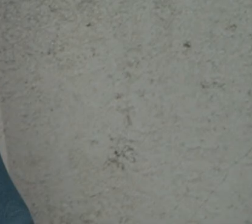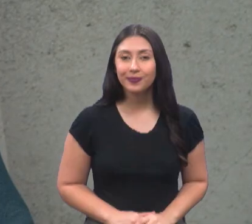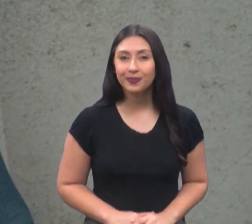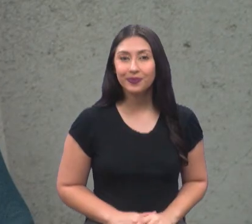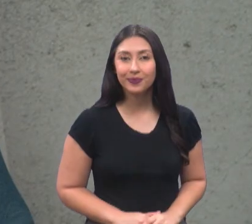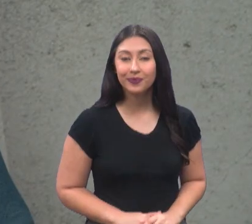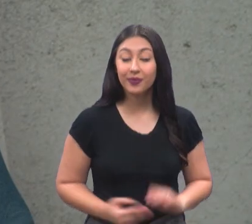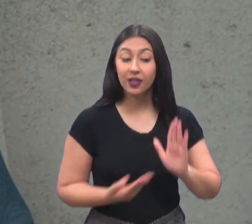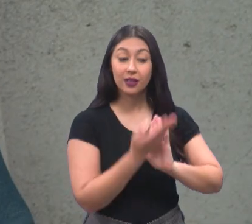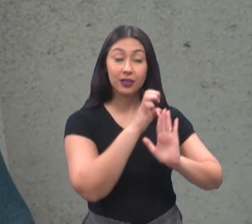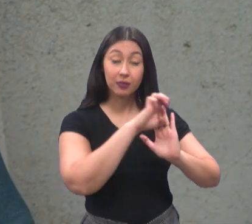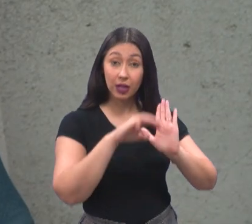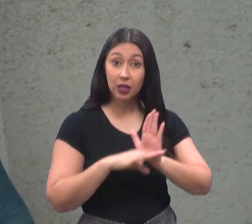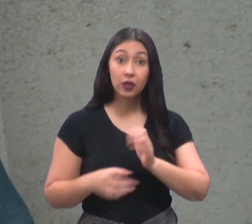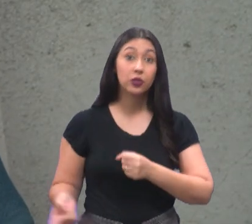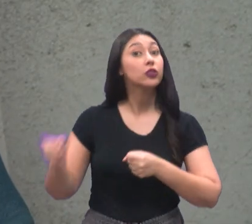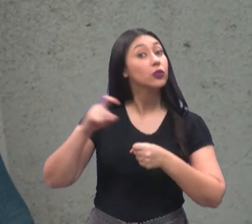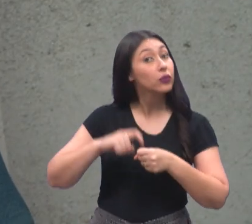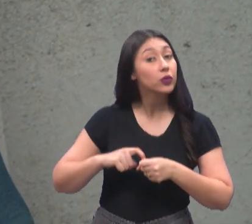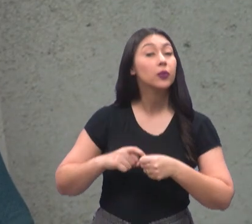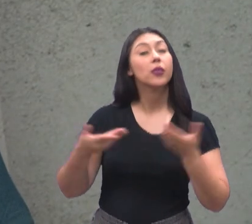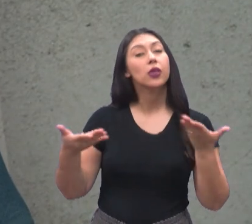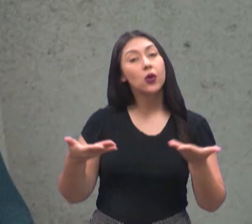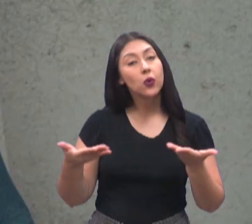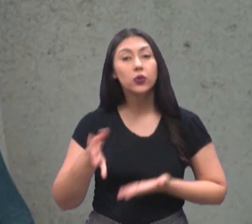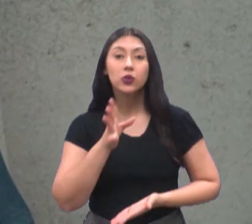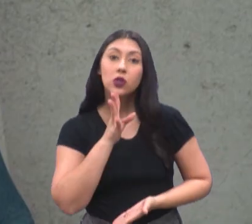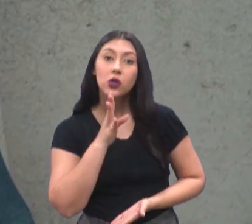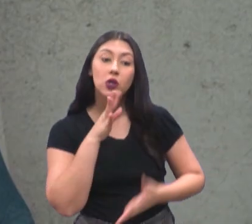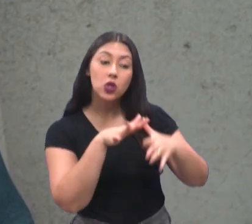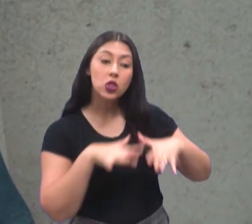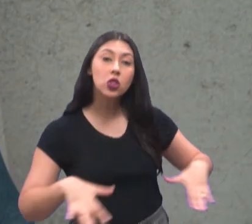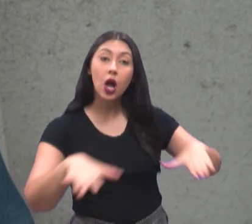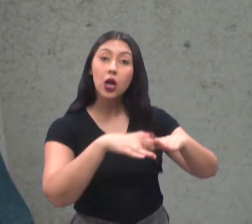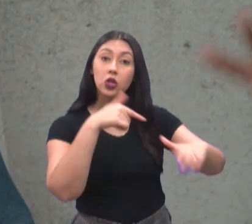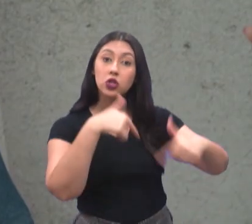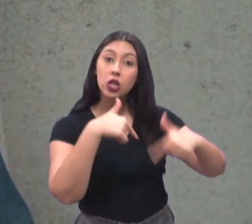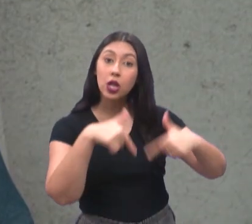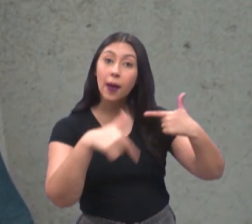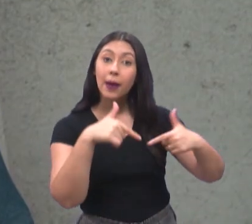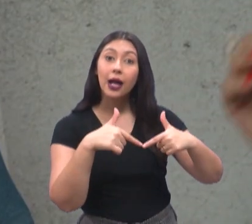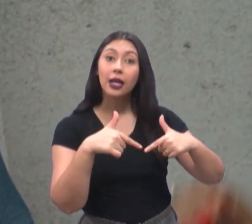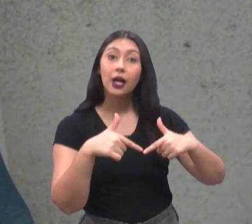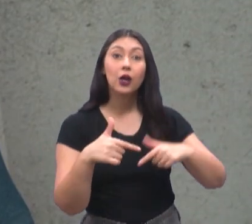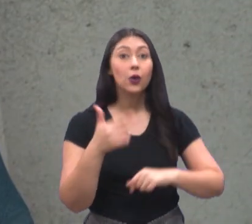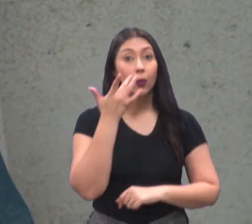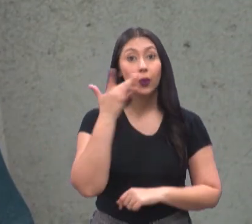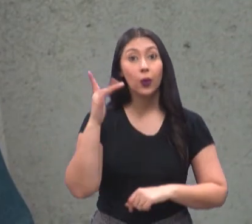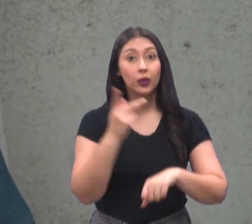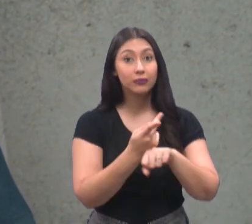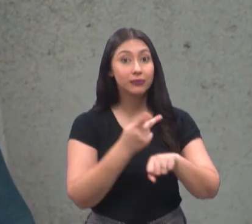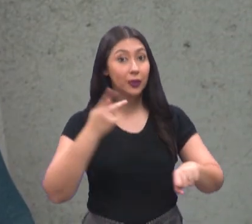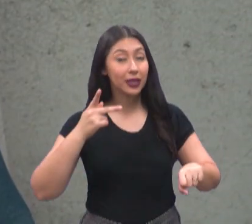Estação Mercado está de volta e hoje estamos conhecendo os setores da ourivesaria e joalheria. E antes da gente